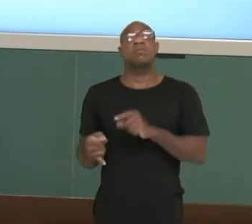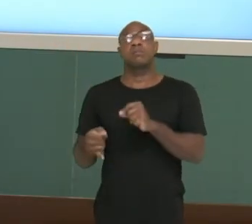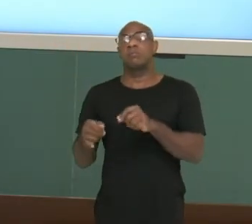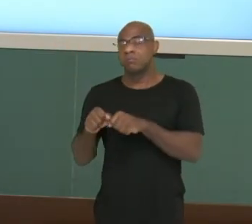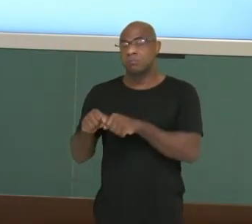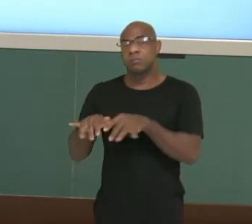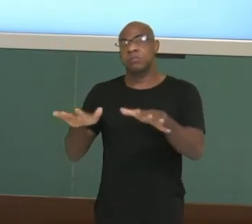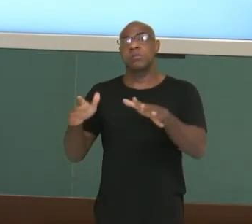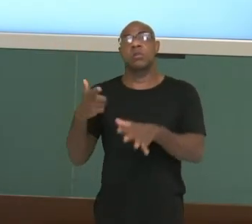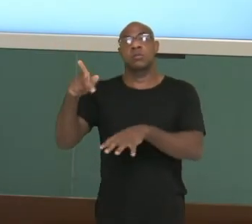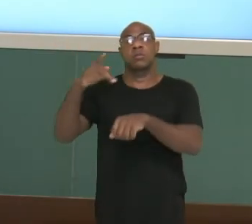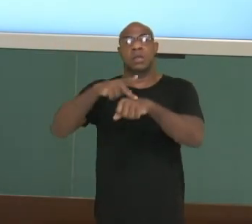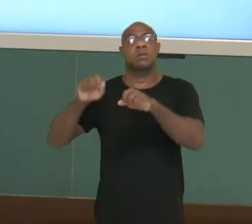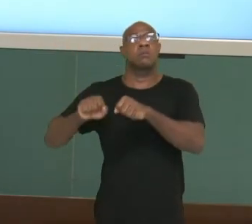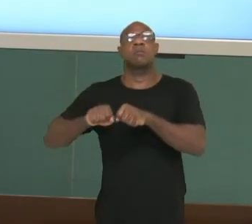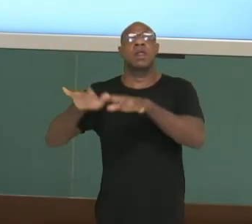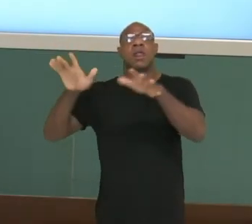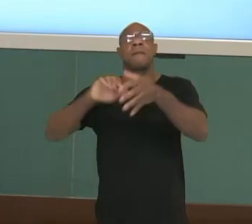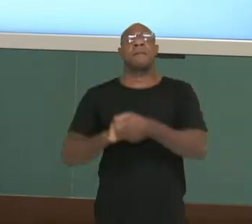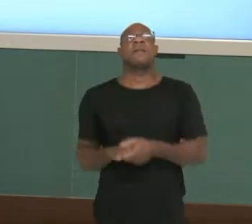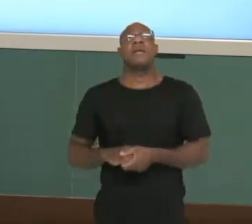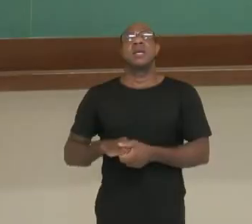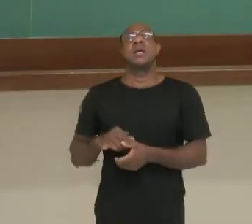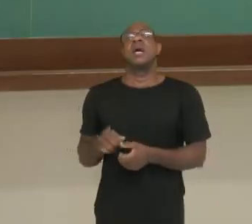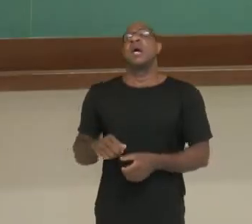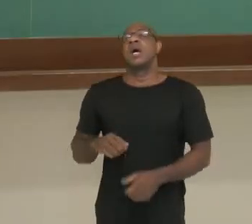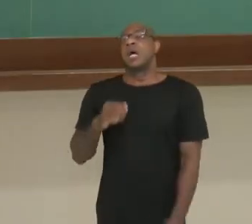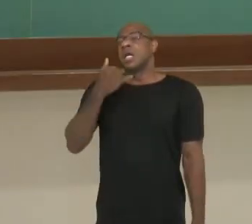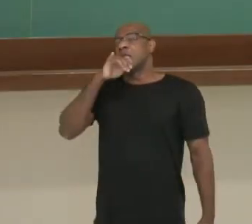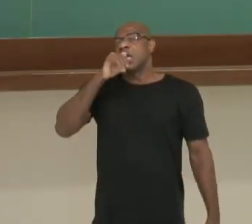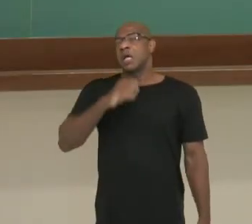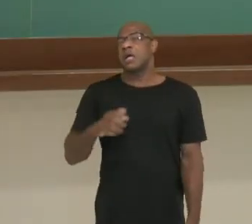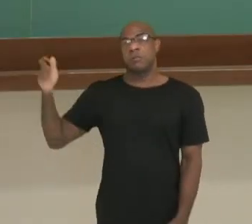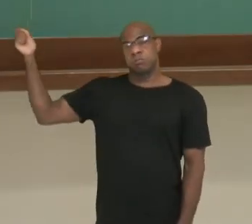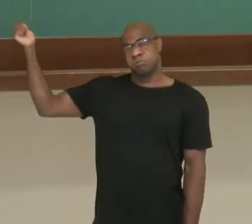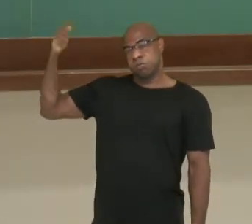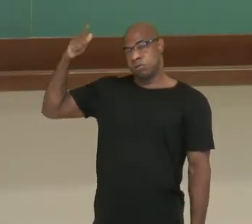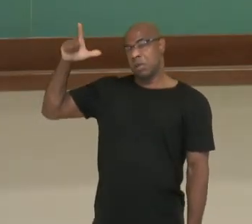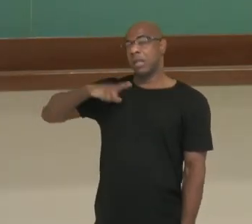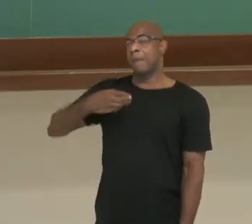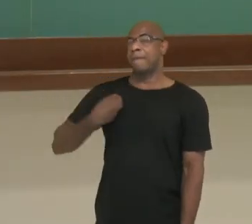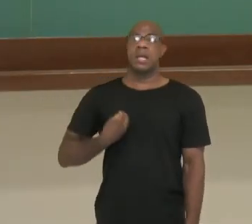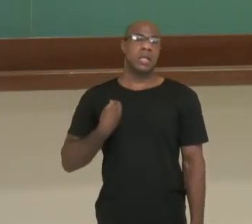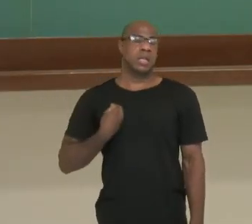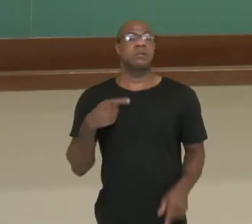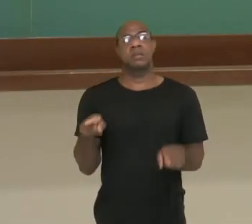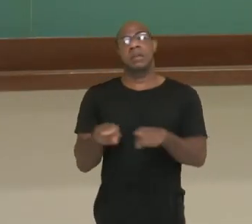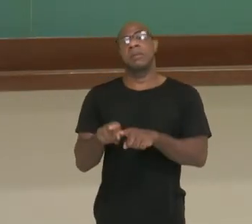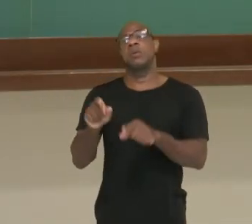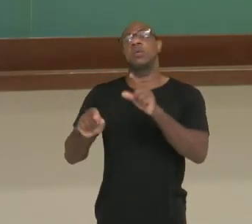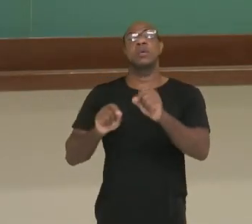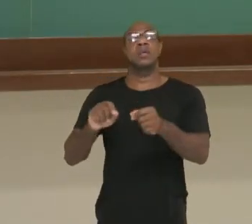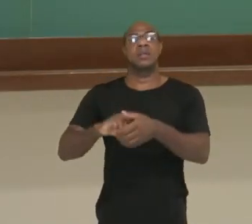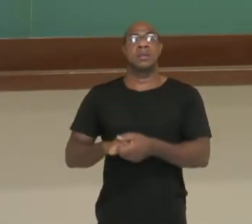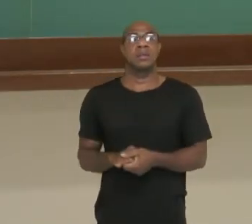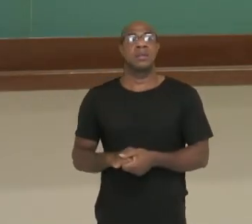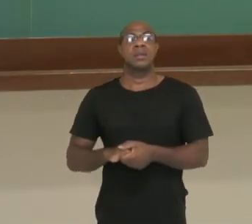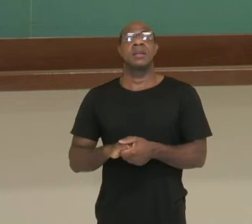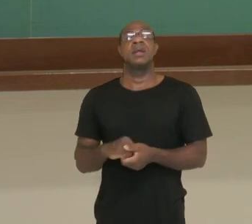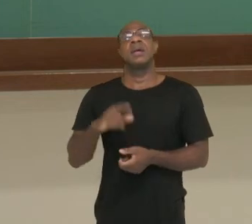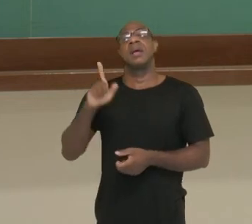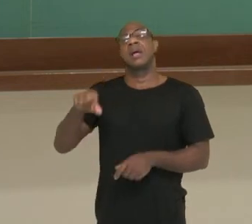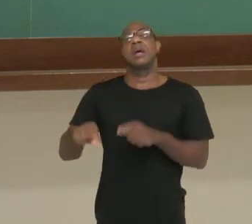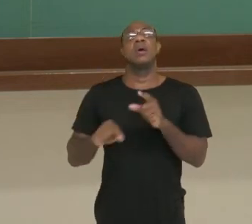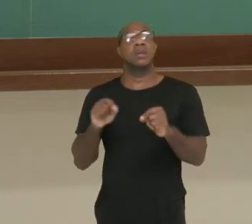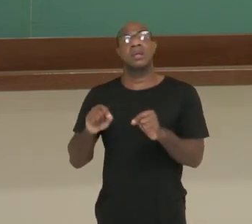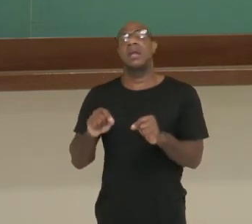outros países. E a energia nuclear? Energia nuclear ela está presente no território brasileiro, ela desempenha um papel